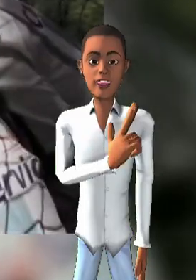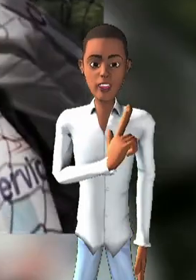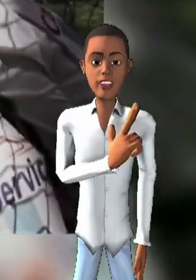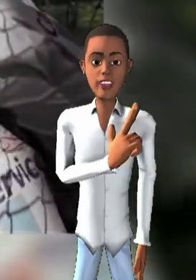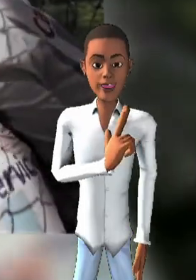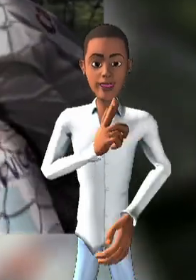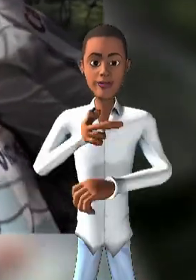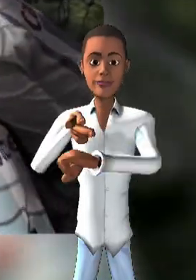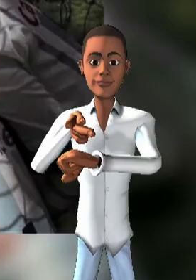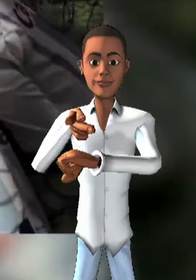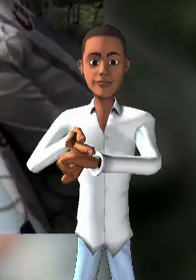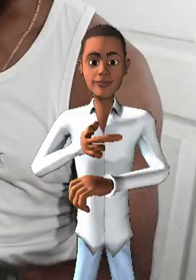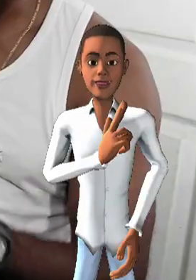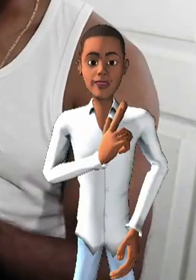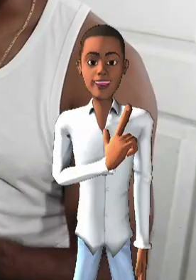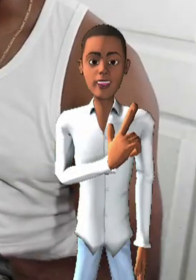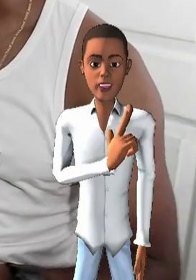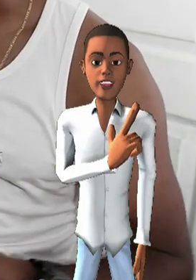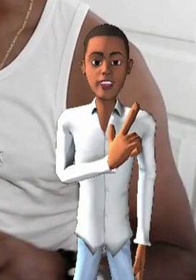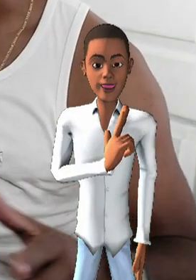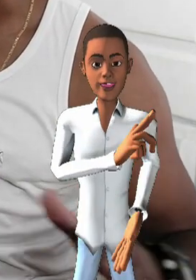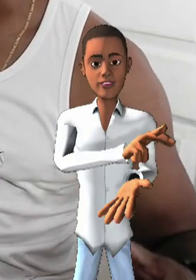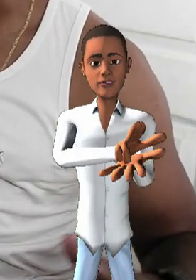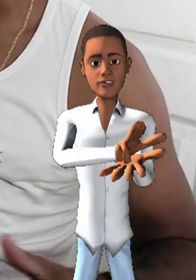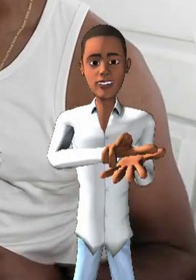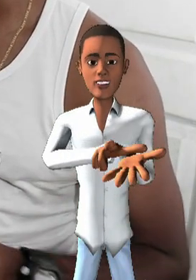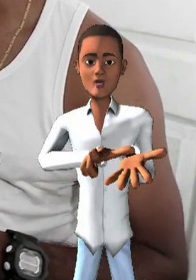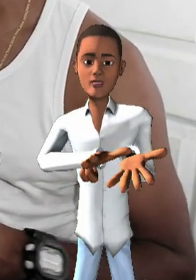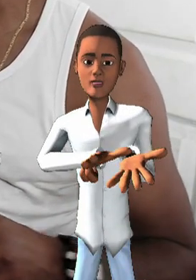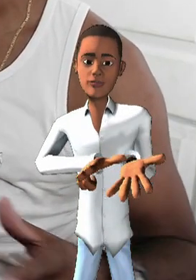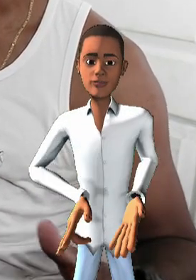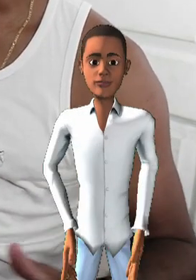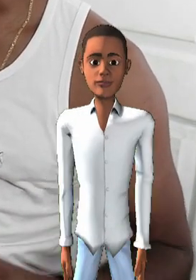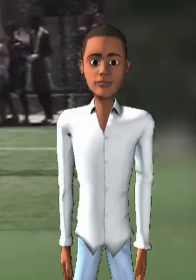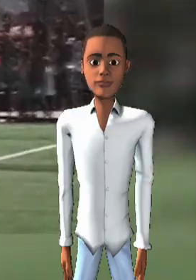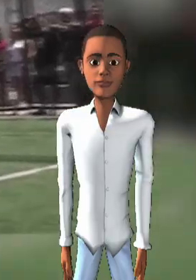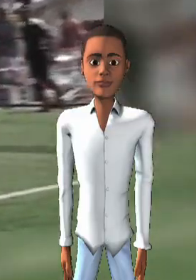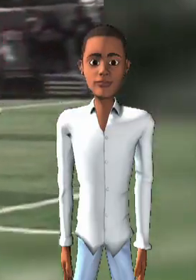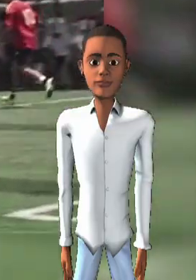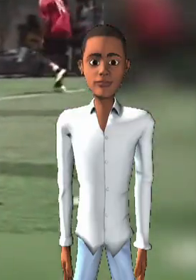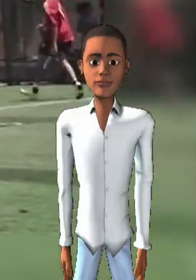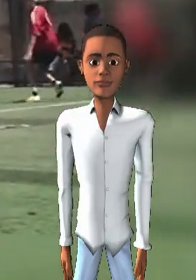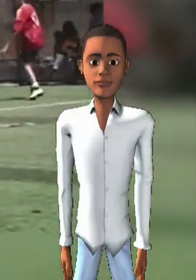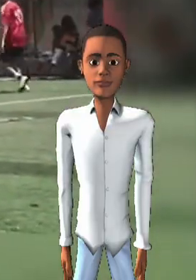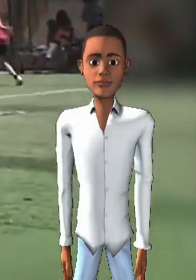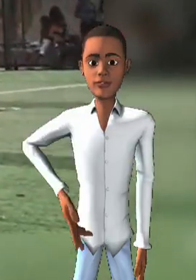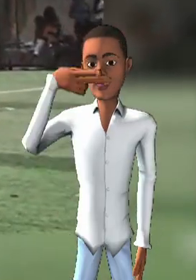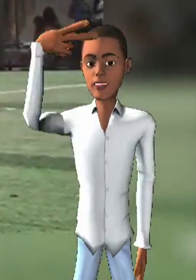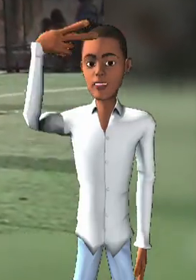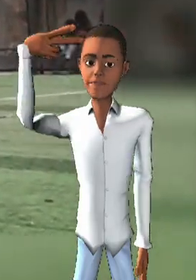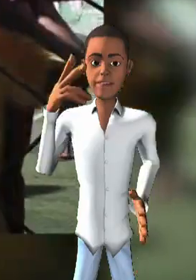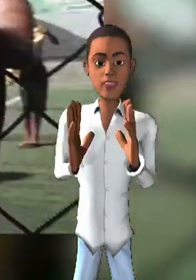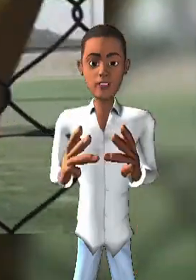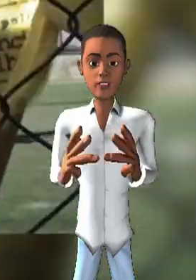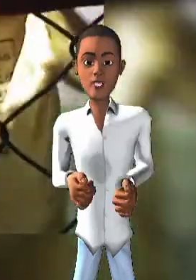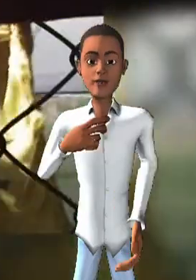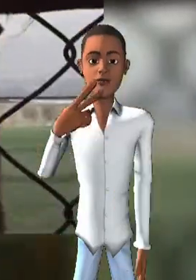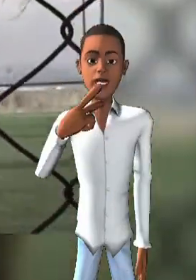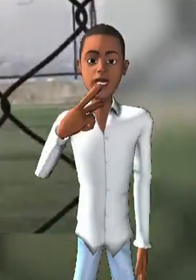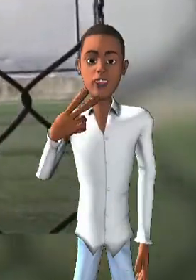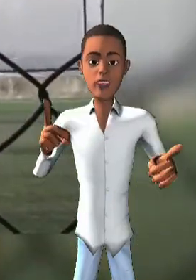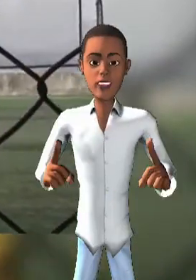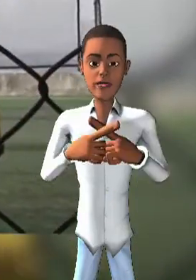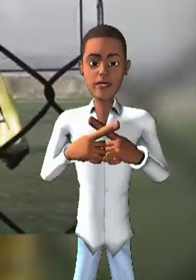foi feito esse campeonato com troféus, árbitros. Foi assim, acho que todo mundo fala que foi o melhor campeonato